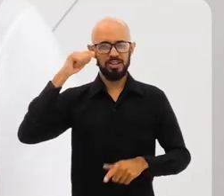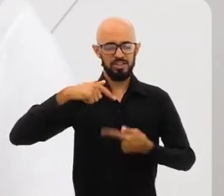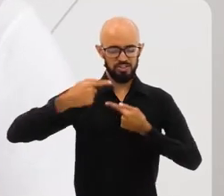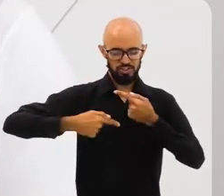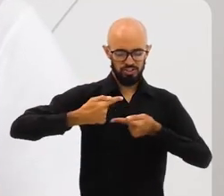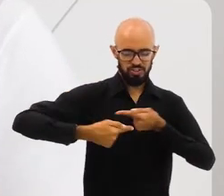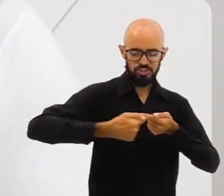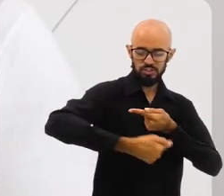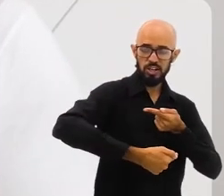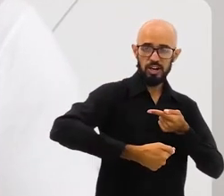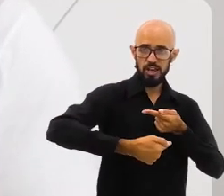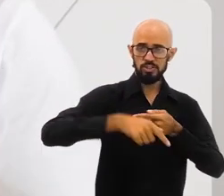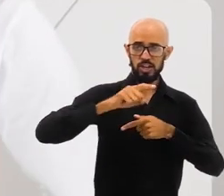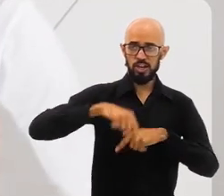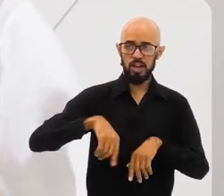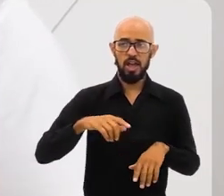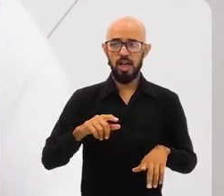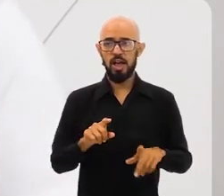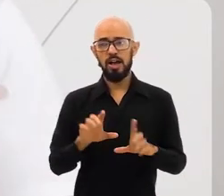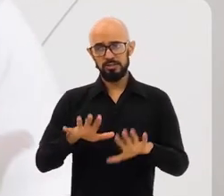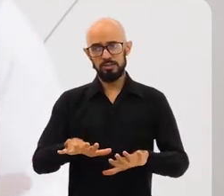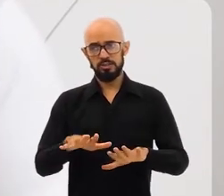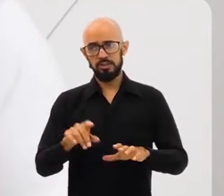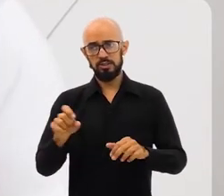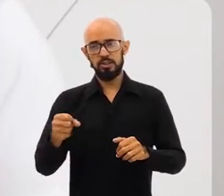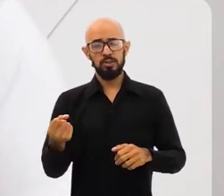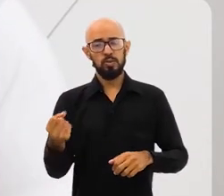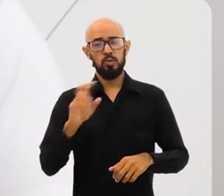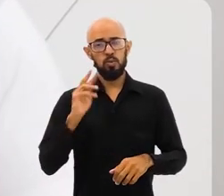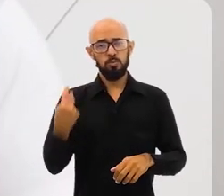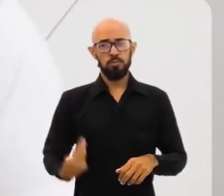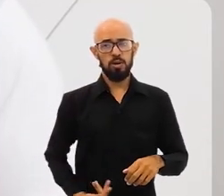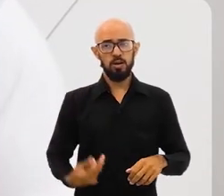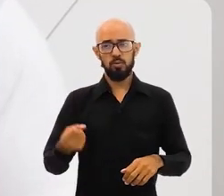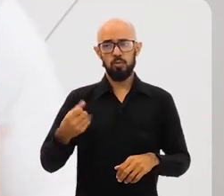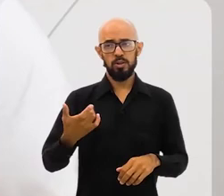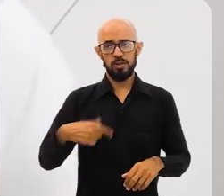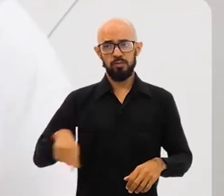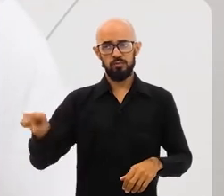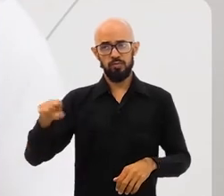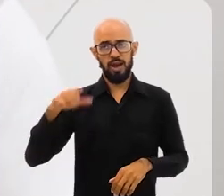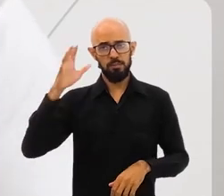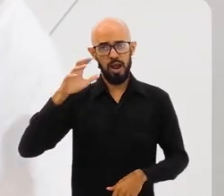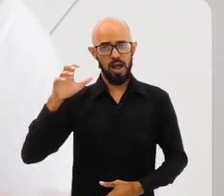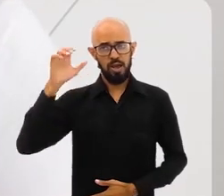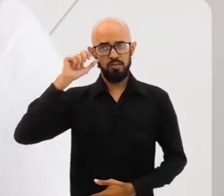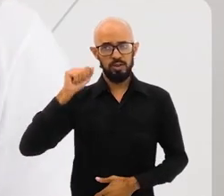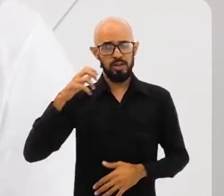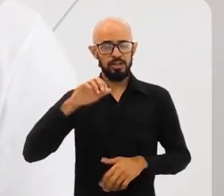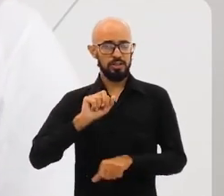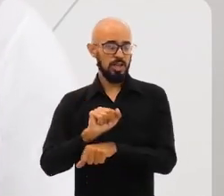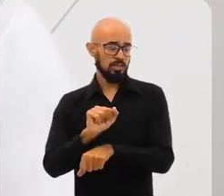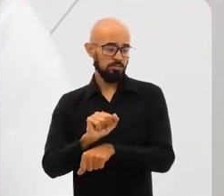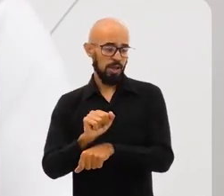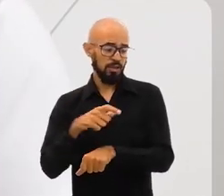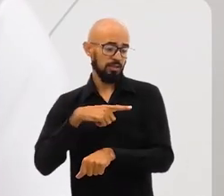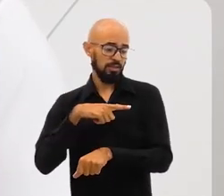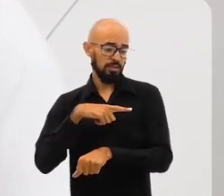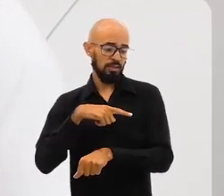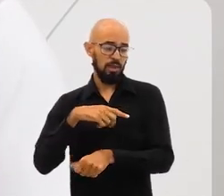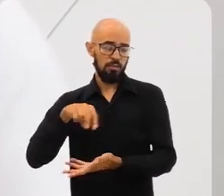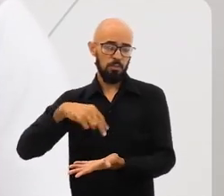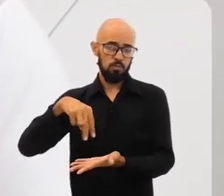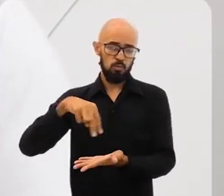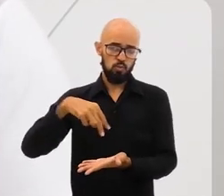herança é exatamente isso o ser humano como vai para uma vertente matriz africana ele já espera uma música já espera uma dança já